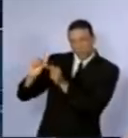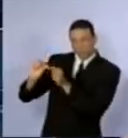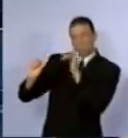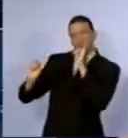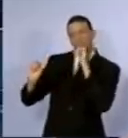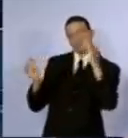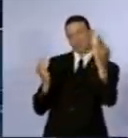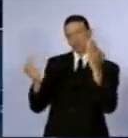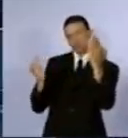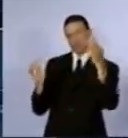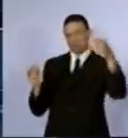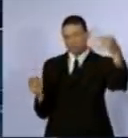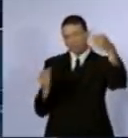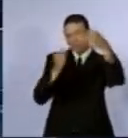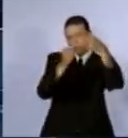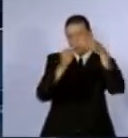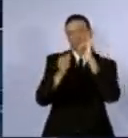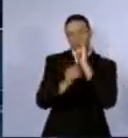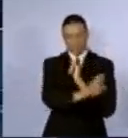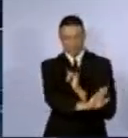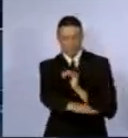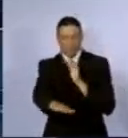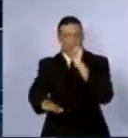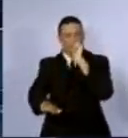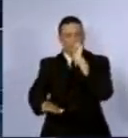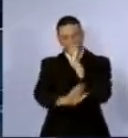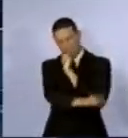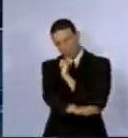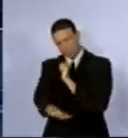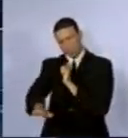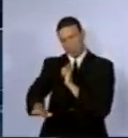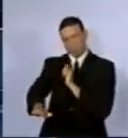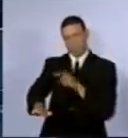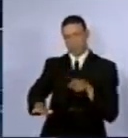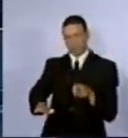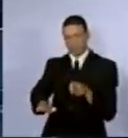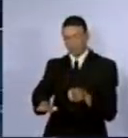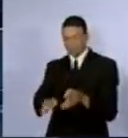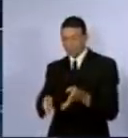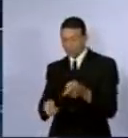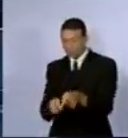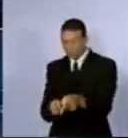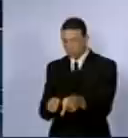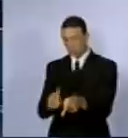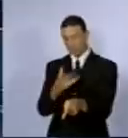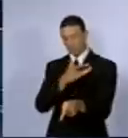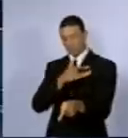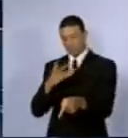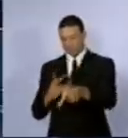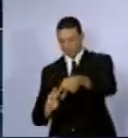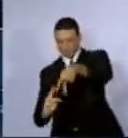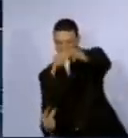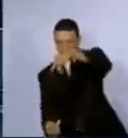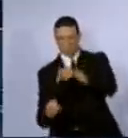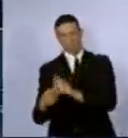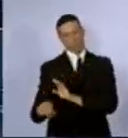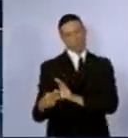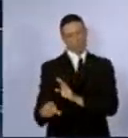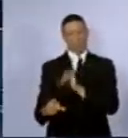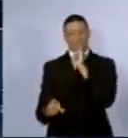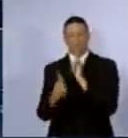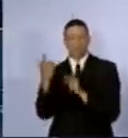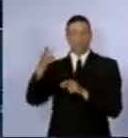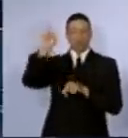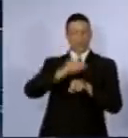exemplo, tomarmos como referência as crianças, quando nós levamos em consideração os danos de DNA. O Alzheimer é uma outra doença que também